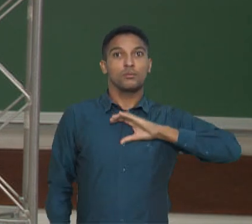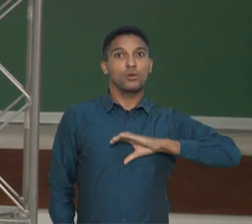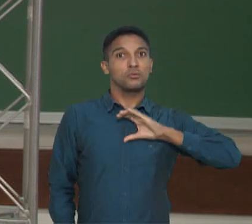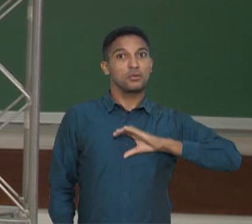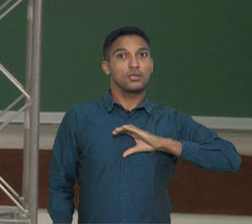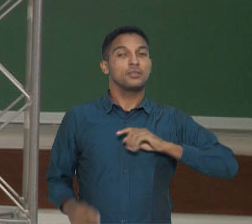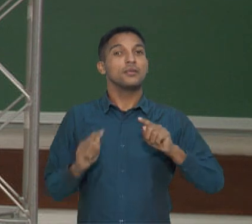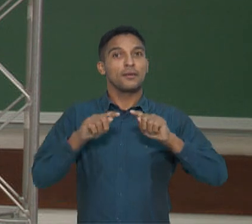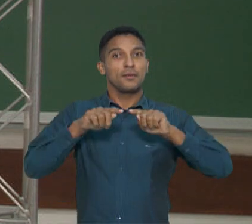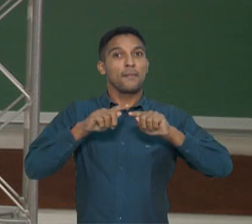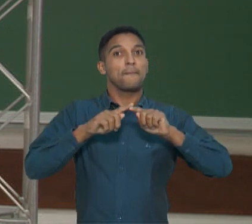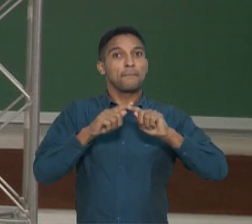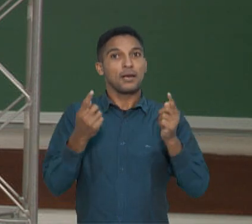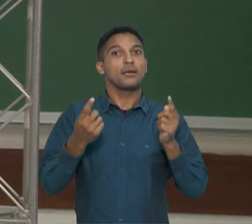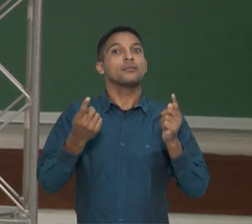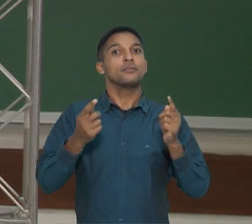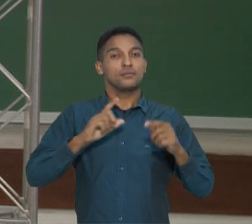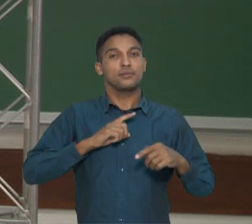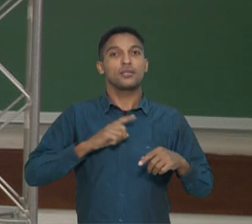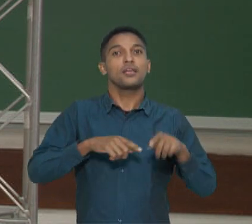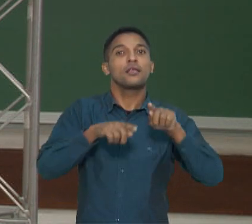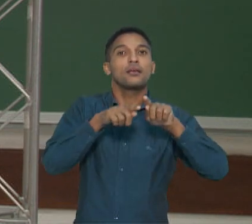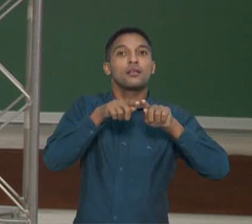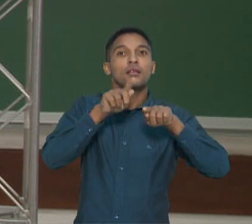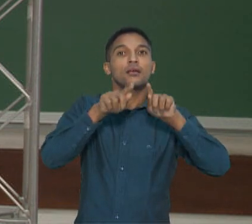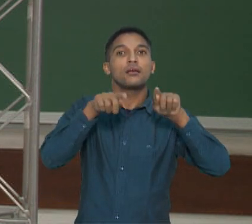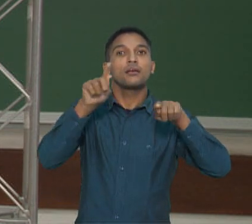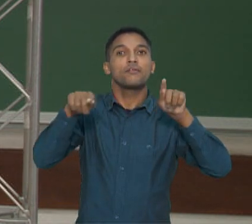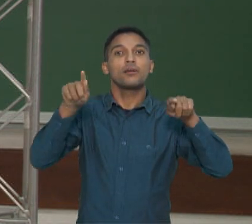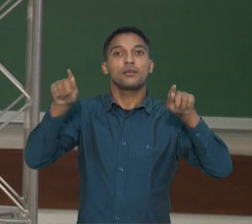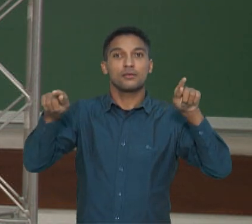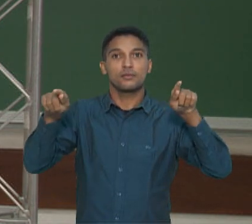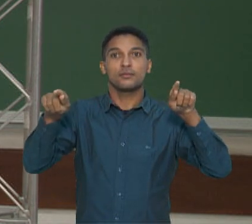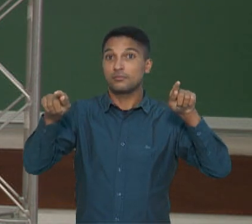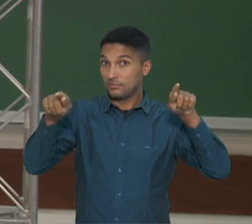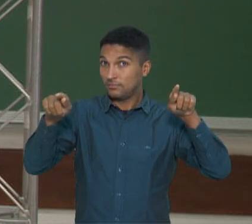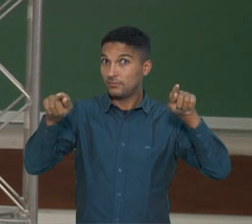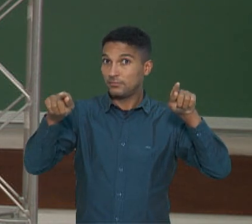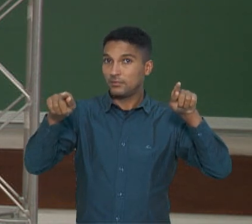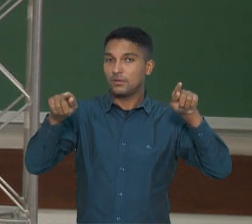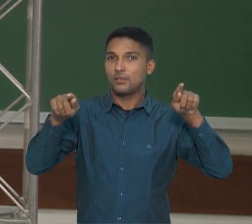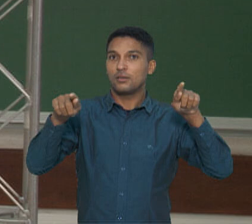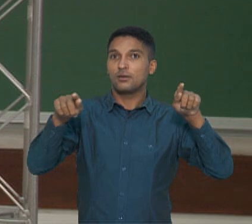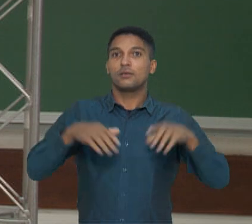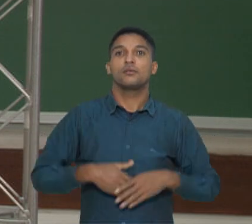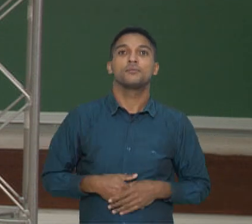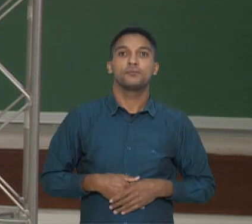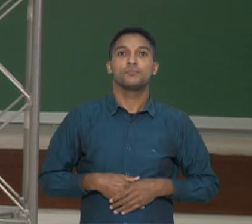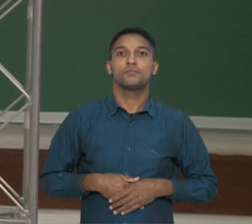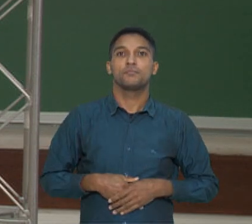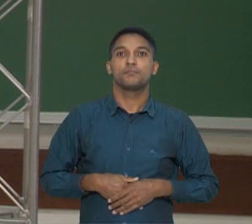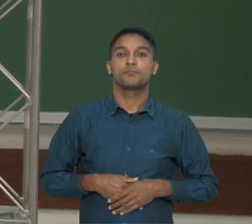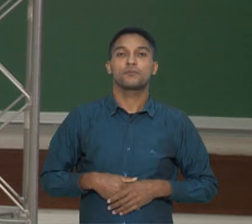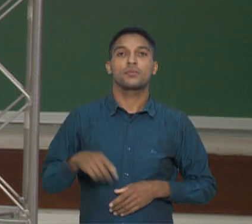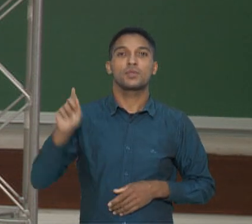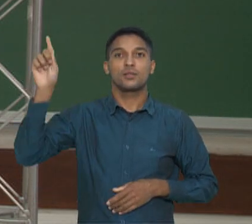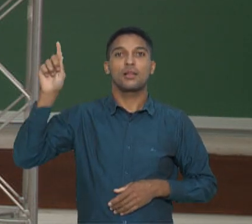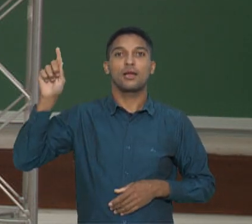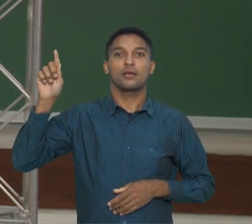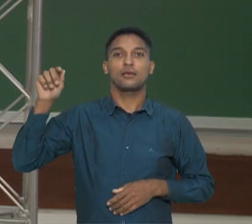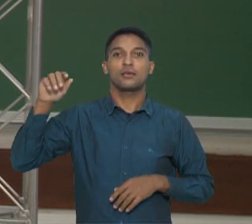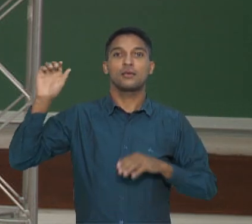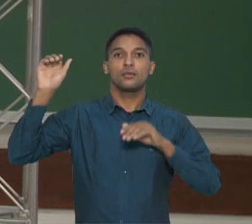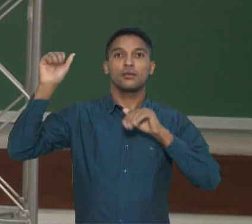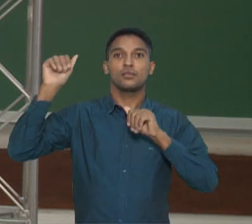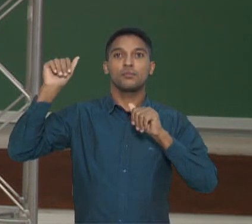suas variantes, né? Nos 21 países que falam a língua espanhola, se dá da mesma forma. E,